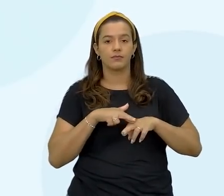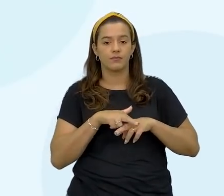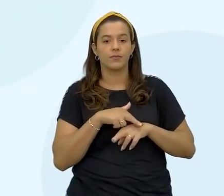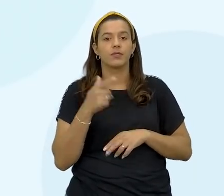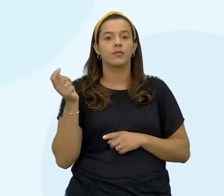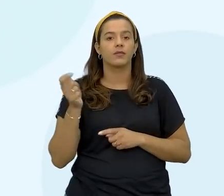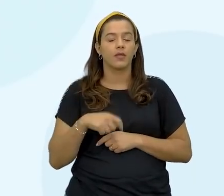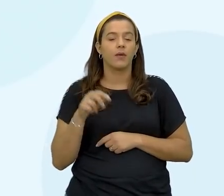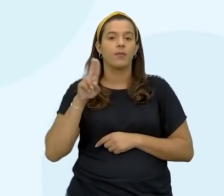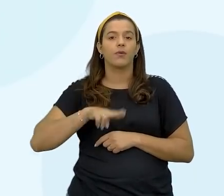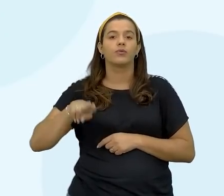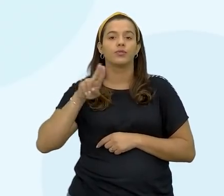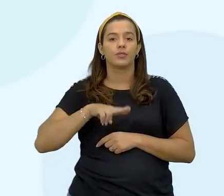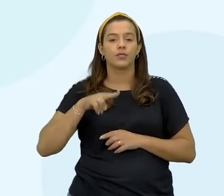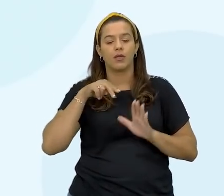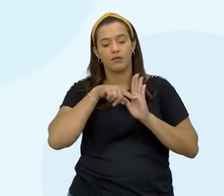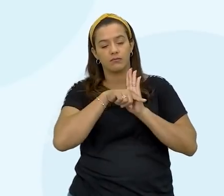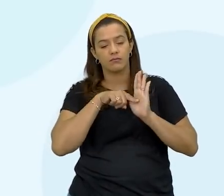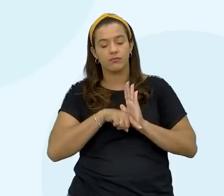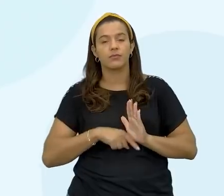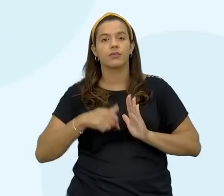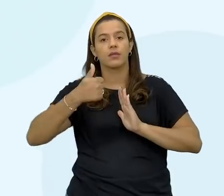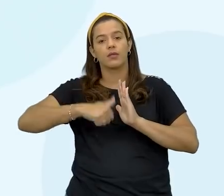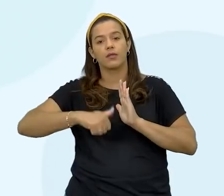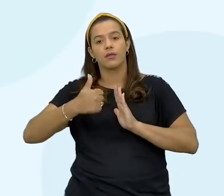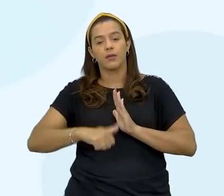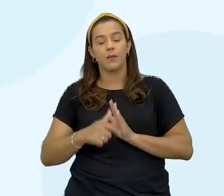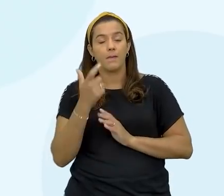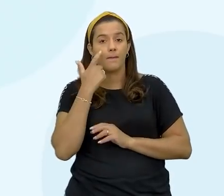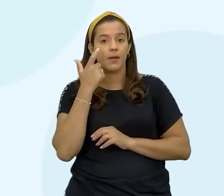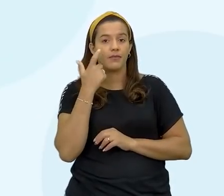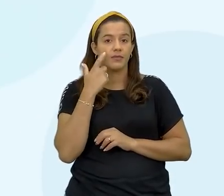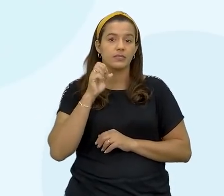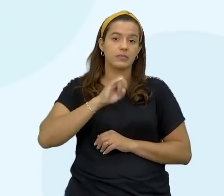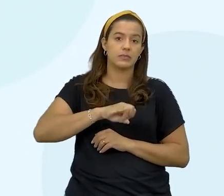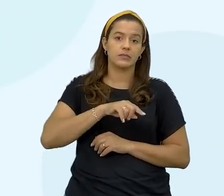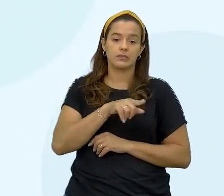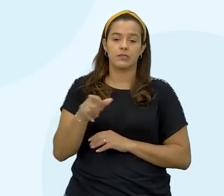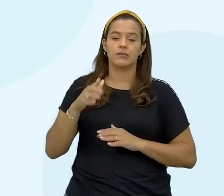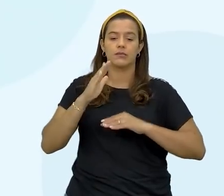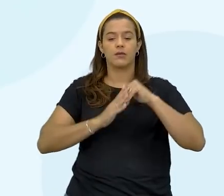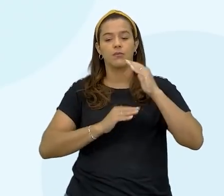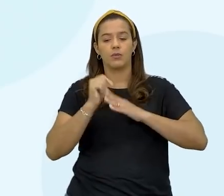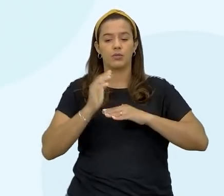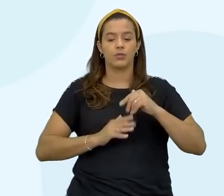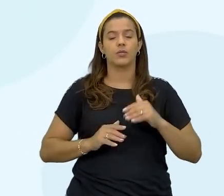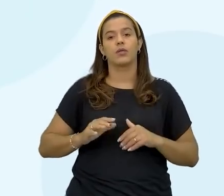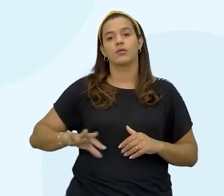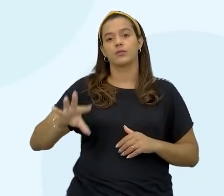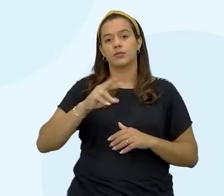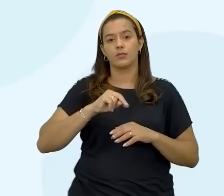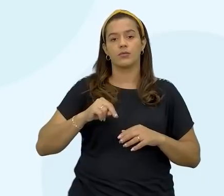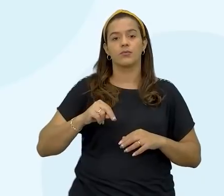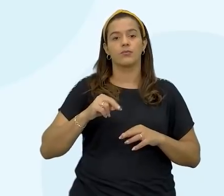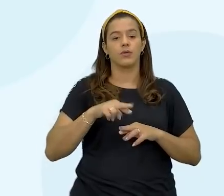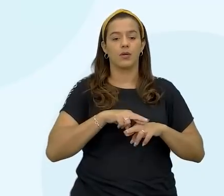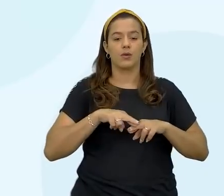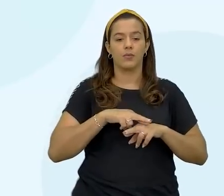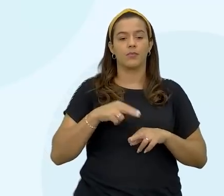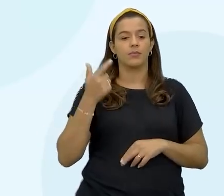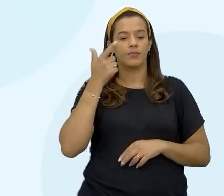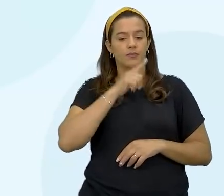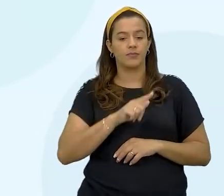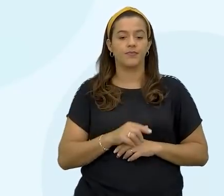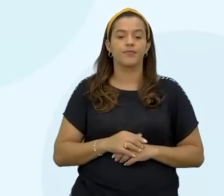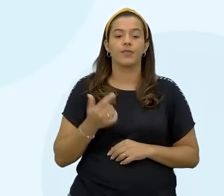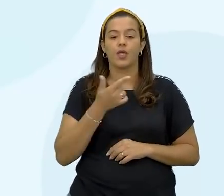pode utilizar a avaliação somativa para verificar se essas habilidades estão recuperadas ou não. E a